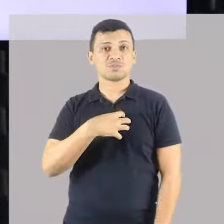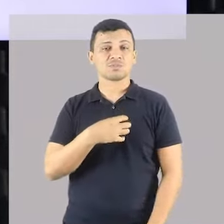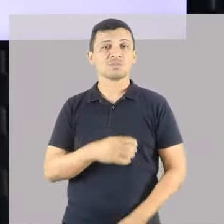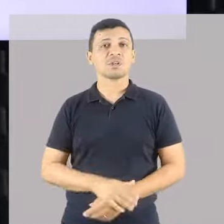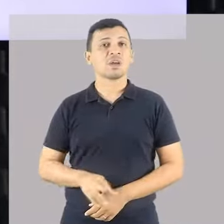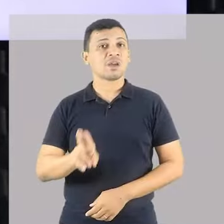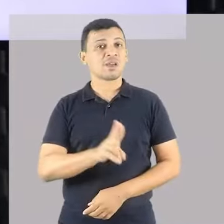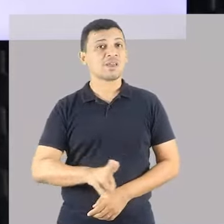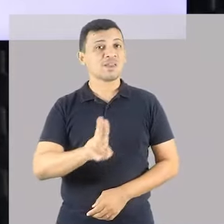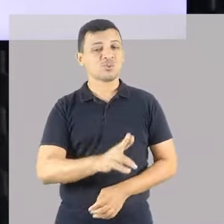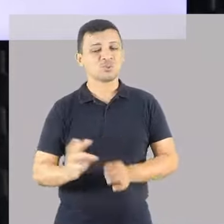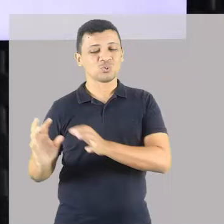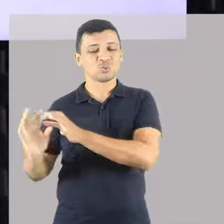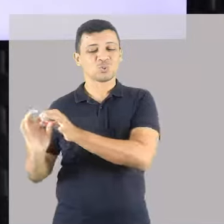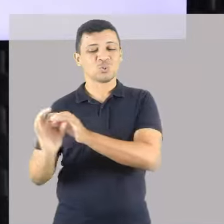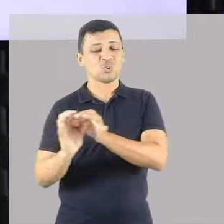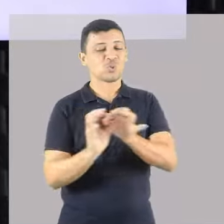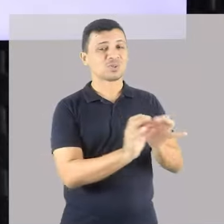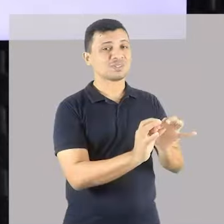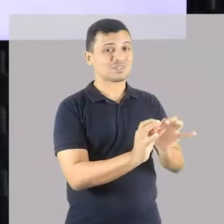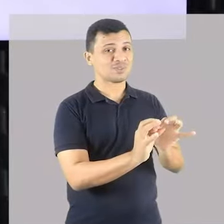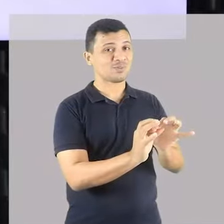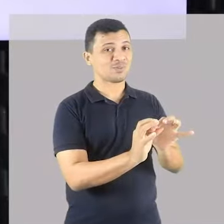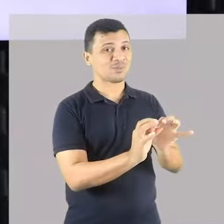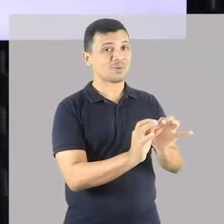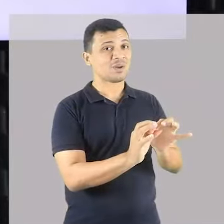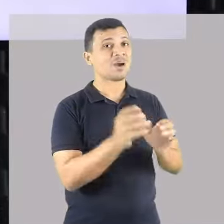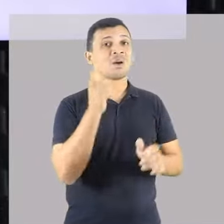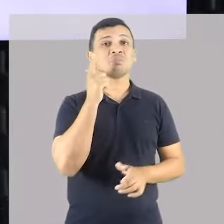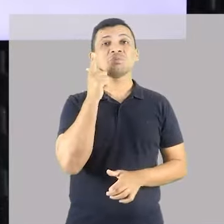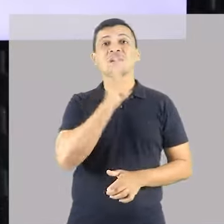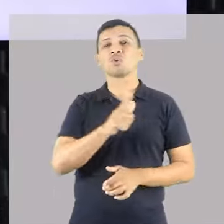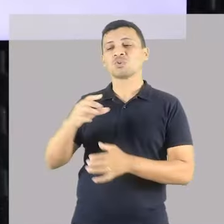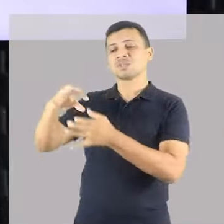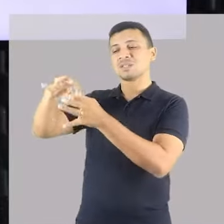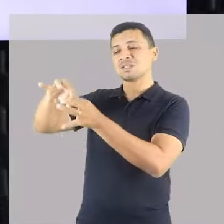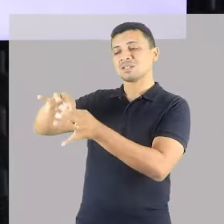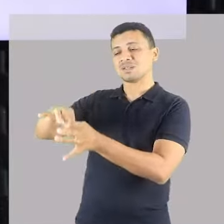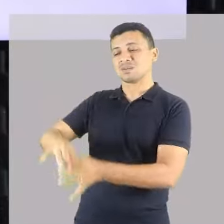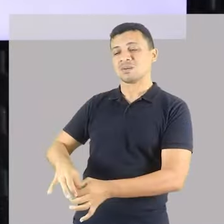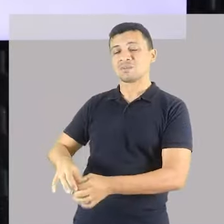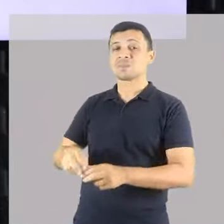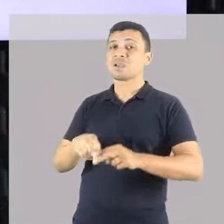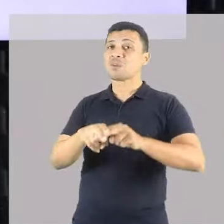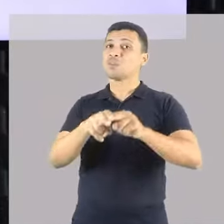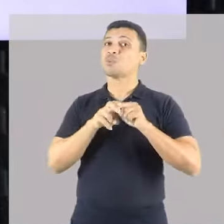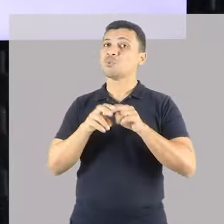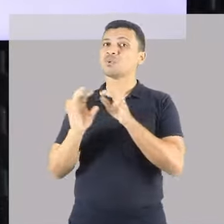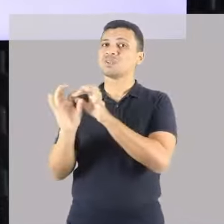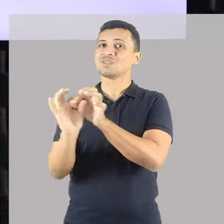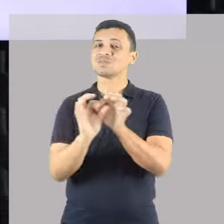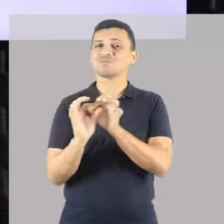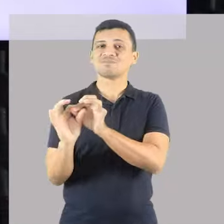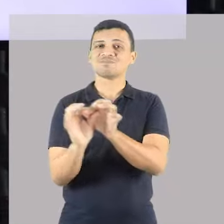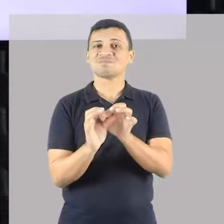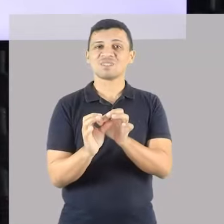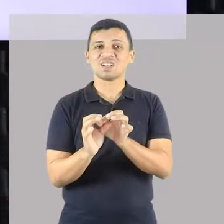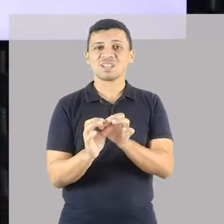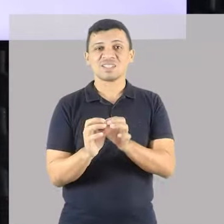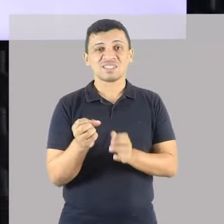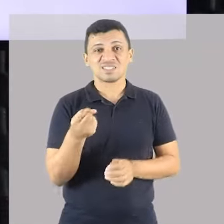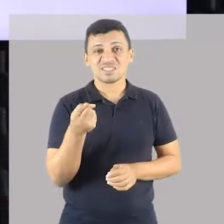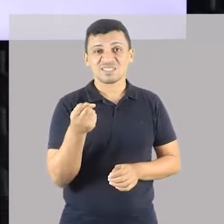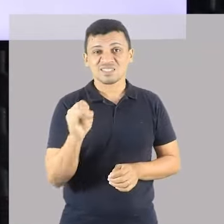para dar coerência então por isso que elas estão associadas elas estão interligadas quando eu faço o mau uso de um elemento